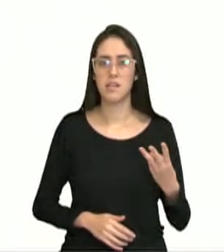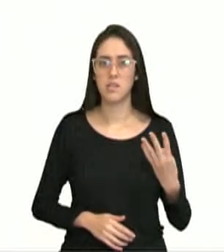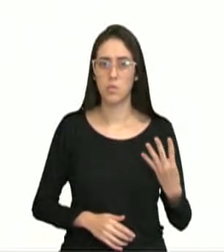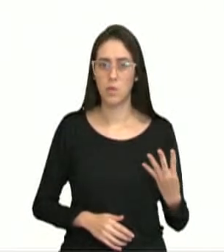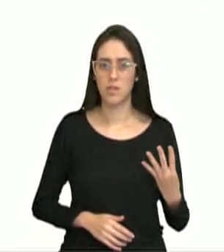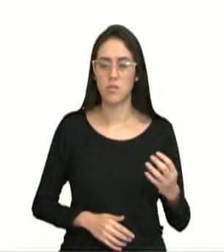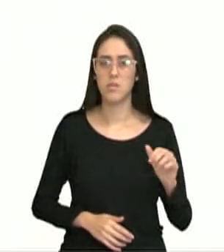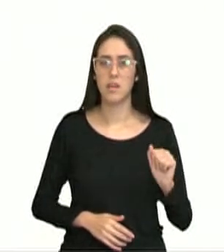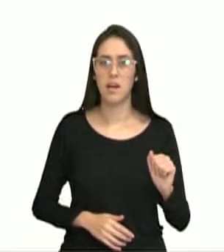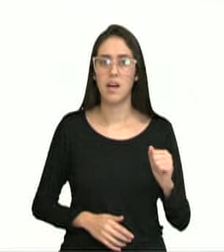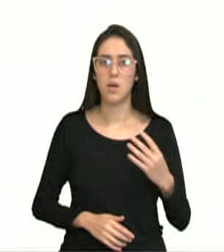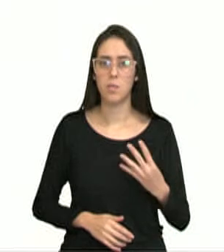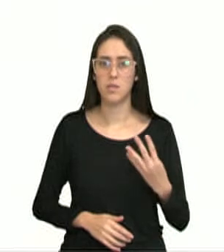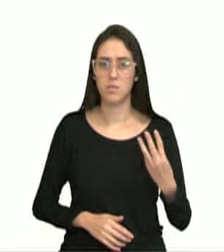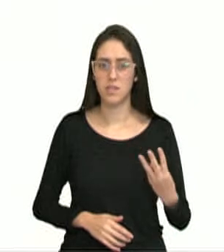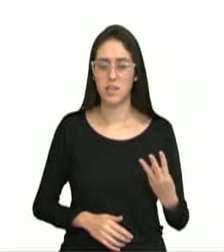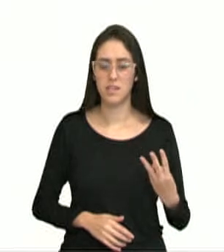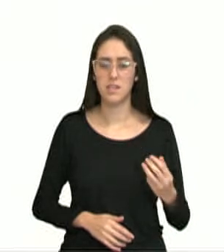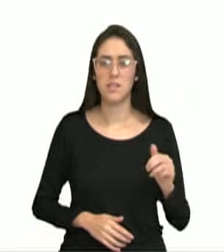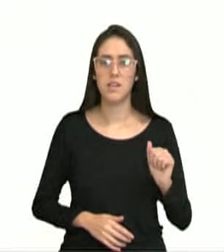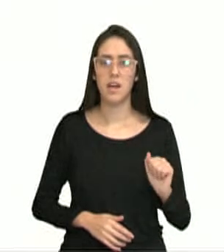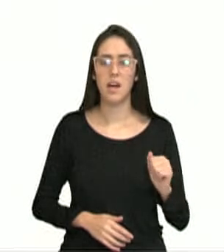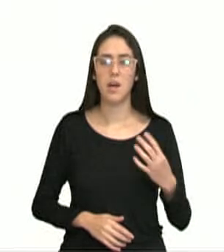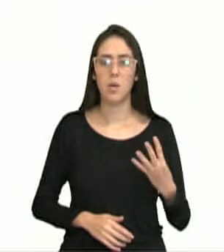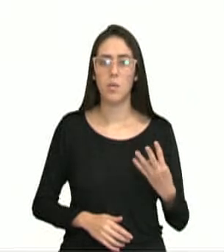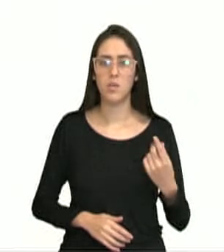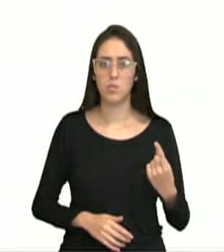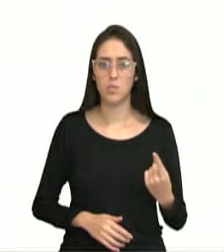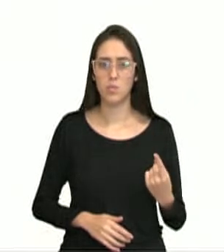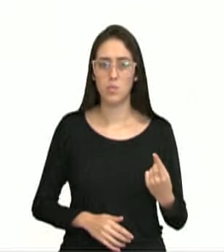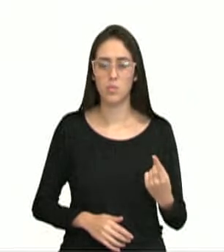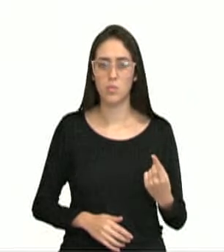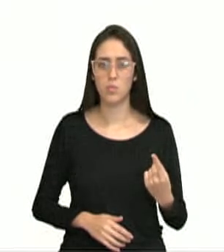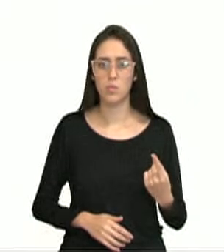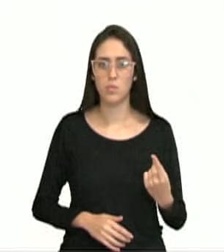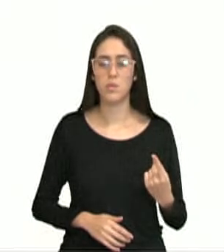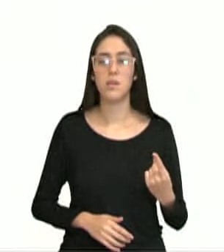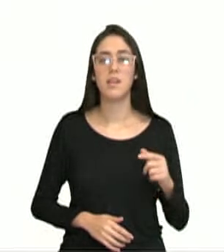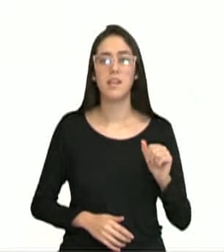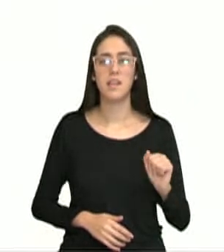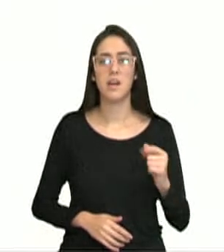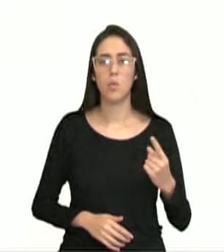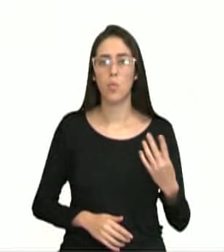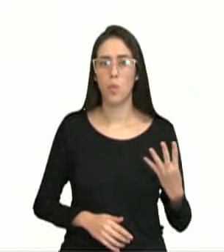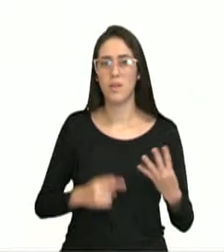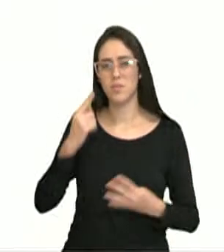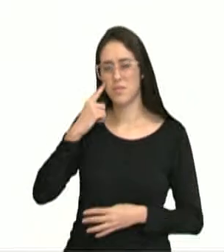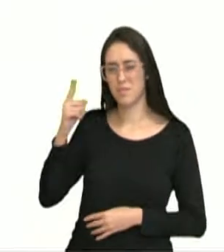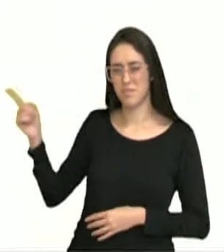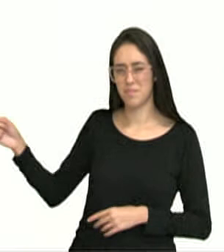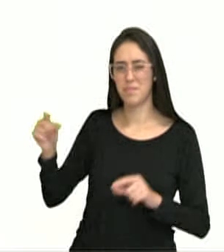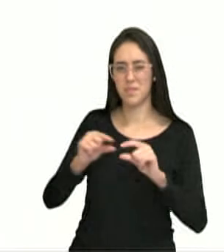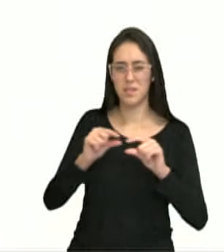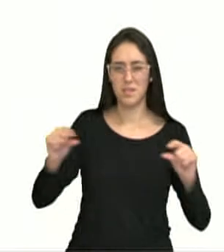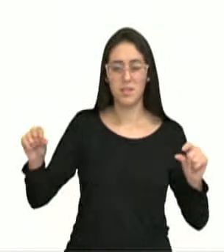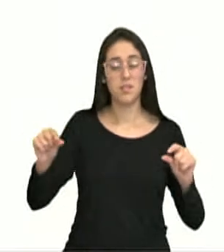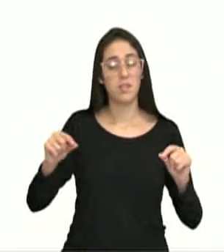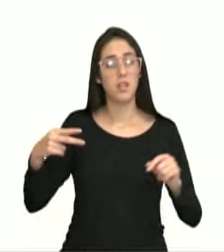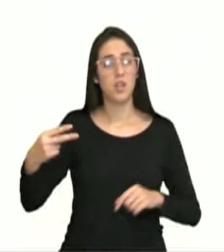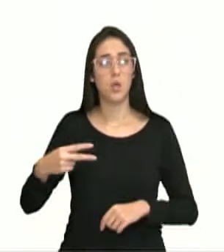A34, A43, A41 e 14 são iguais a 1. Então, se